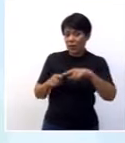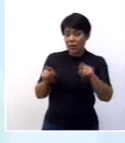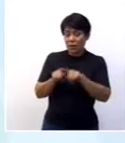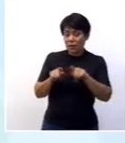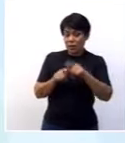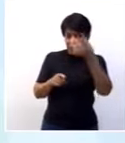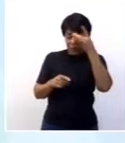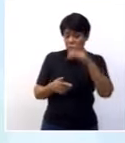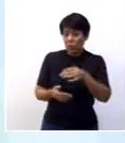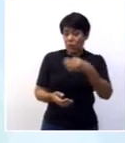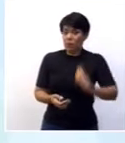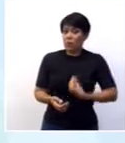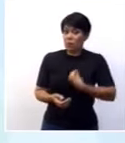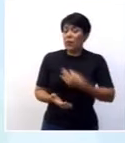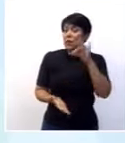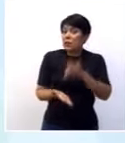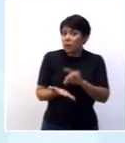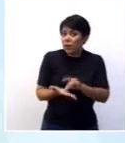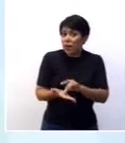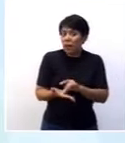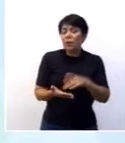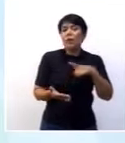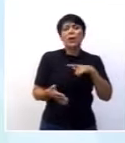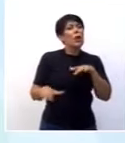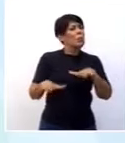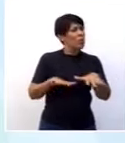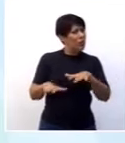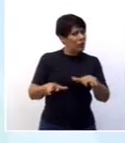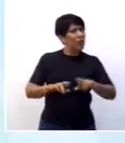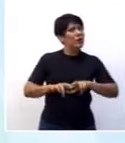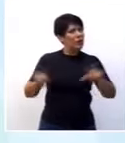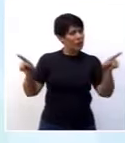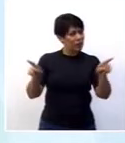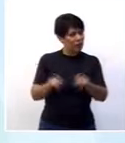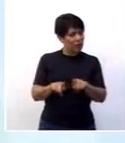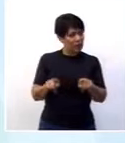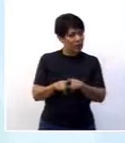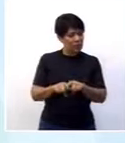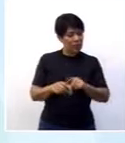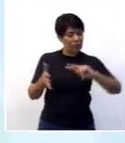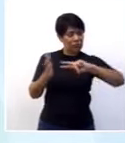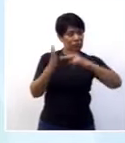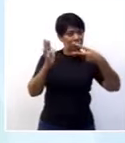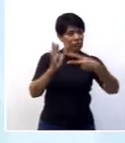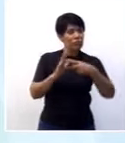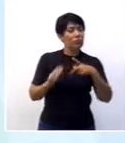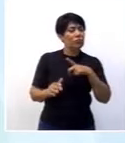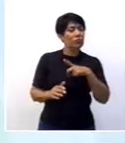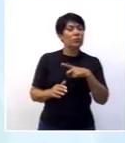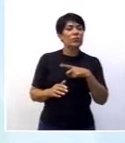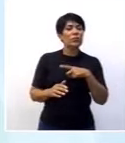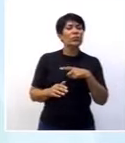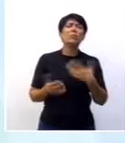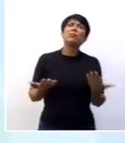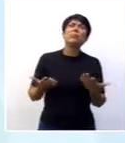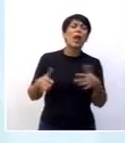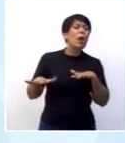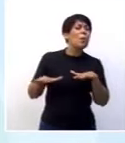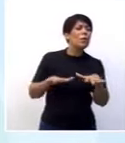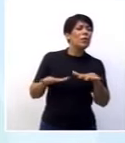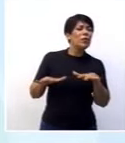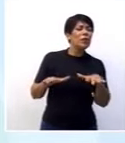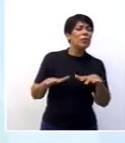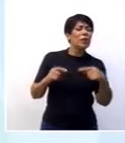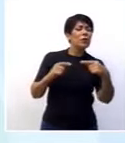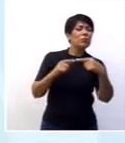um movimento considerável nessa construção de sentidos. Que tipo de movimento nós podemos relacionar a